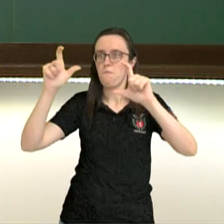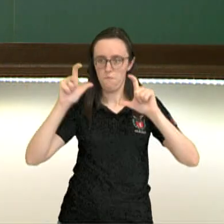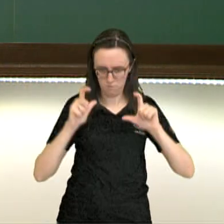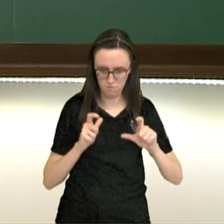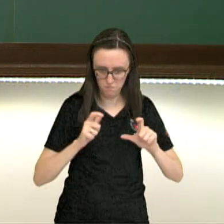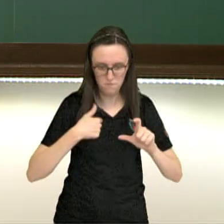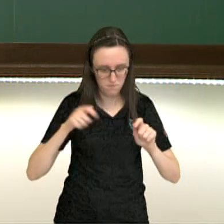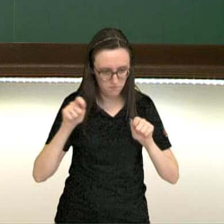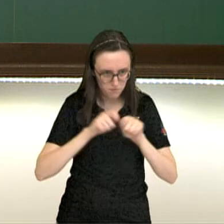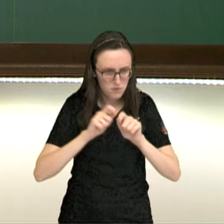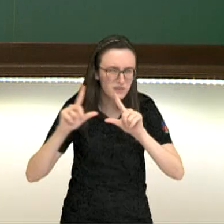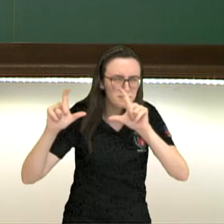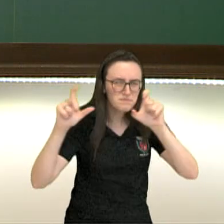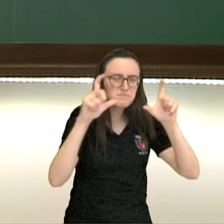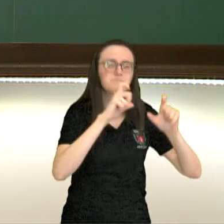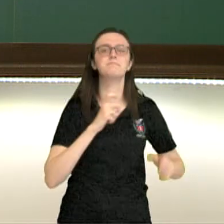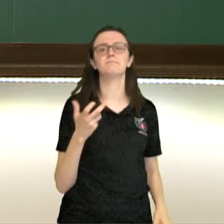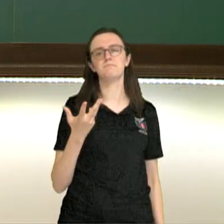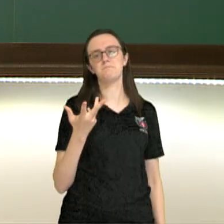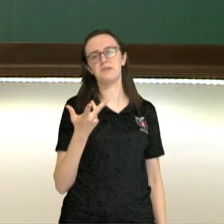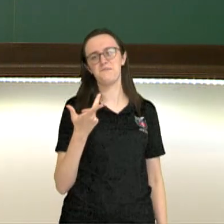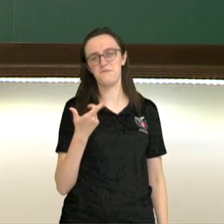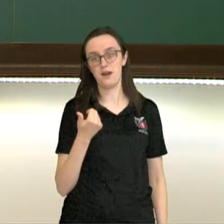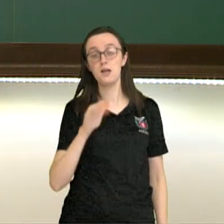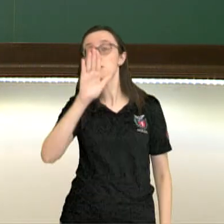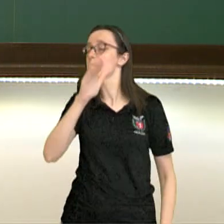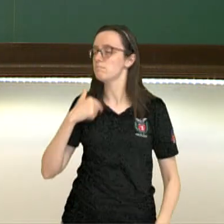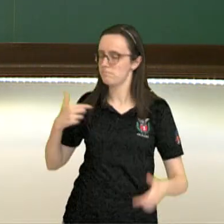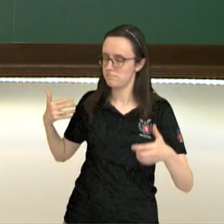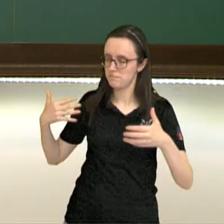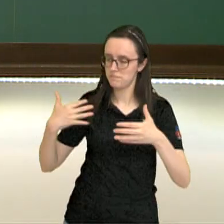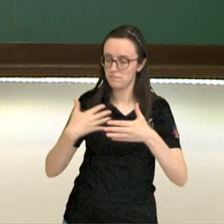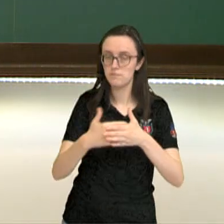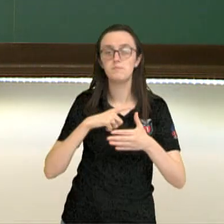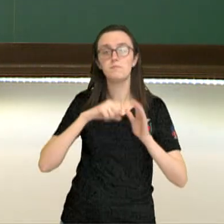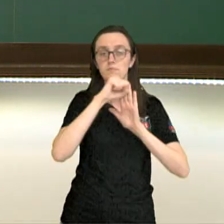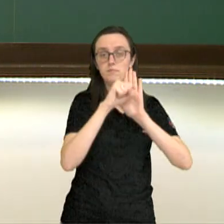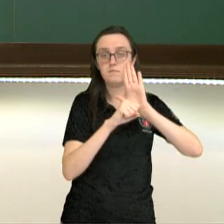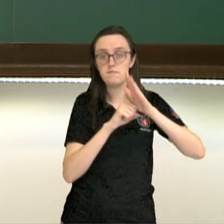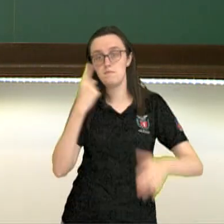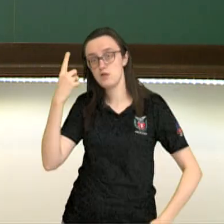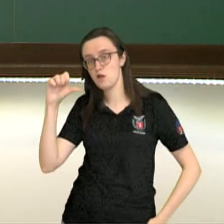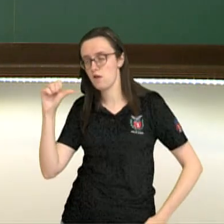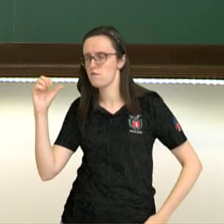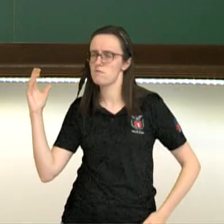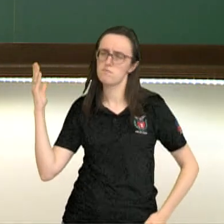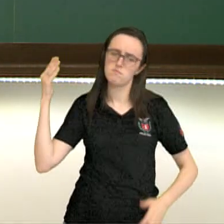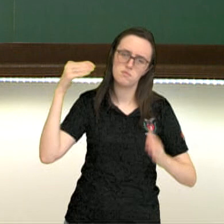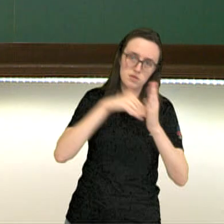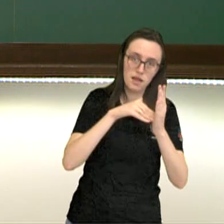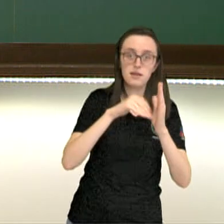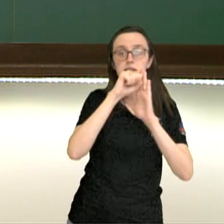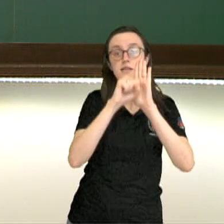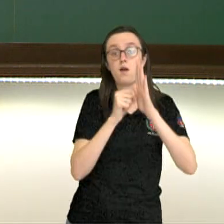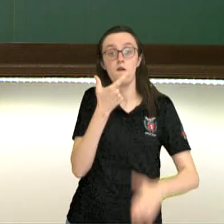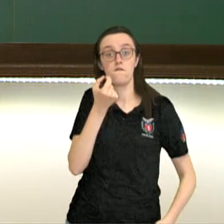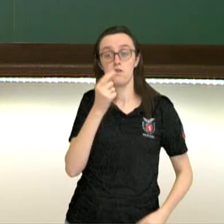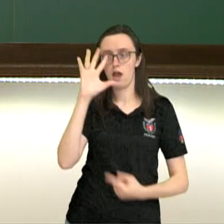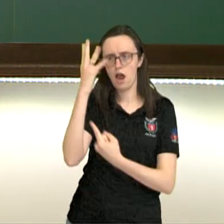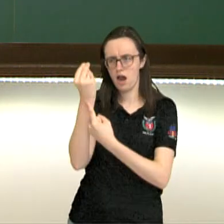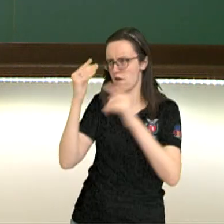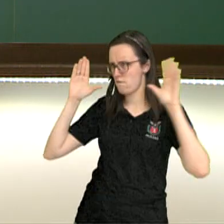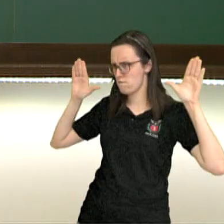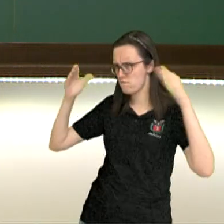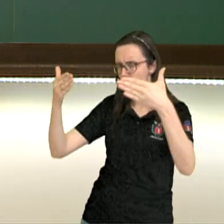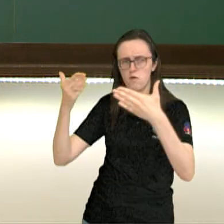produzir fotos maravilhosas. E entre o século XIX e começo do século XX, a arte entra em foco e